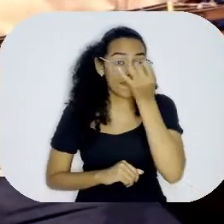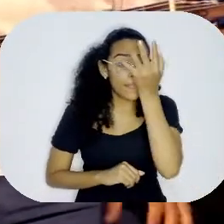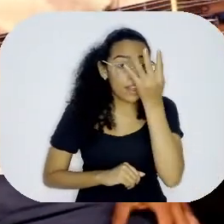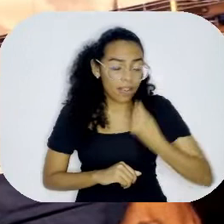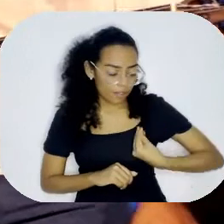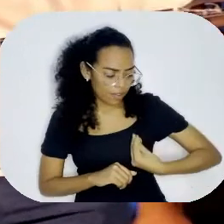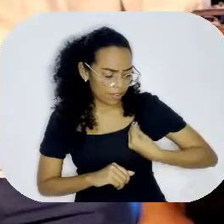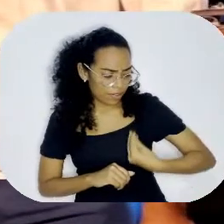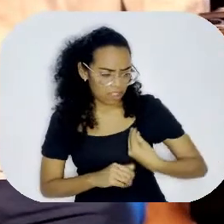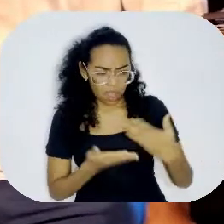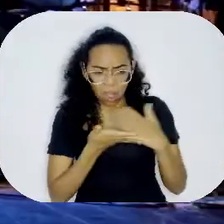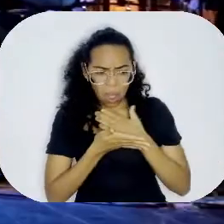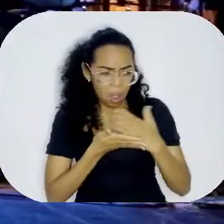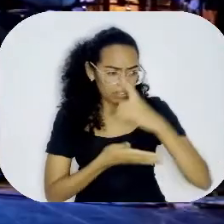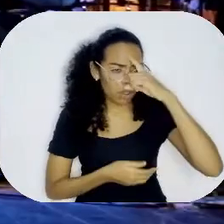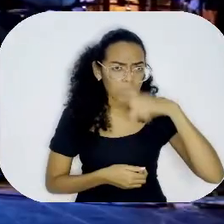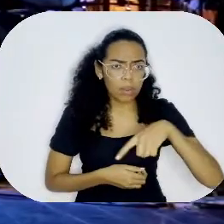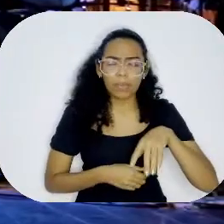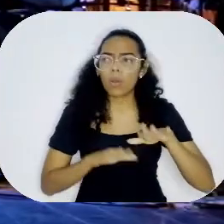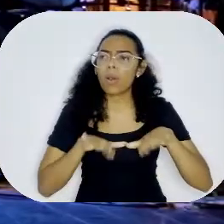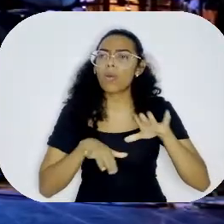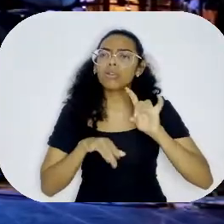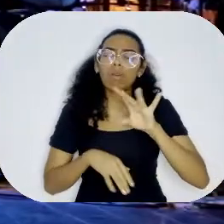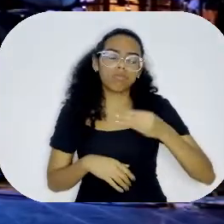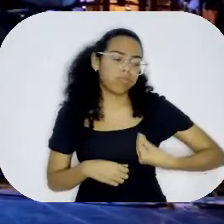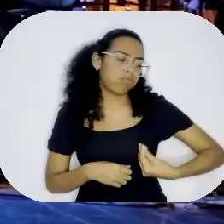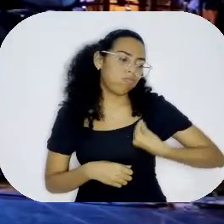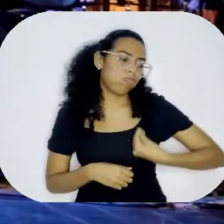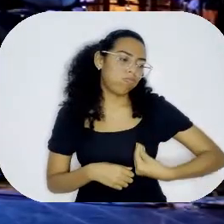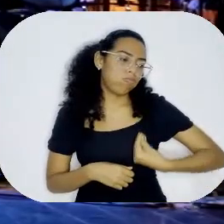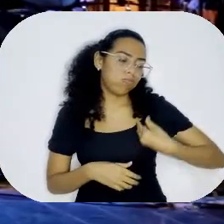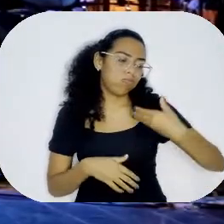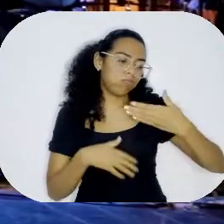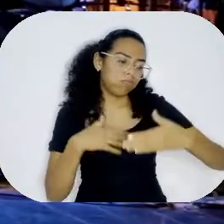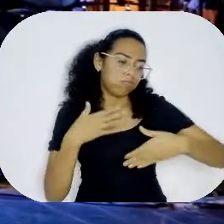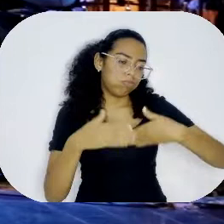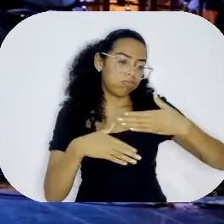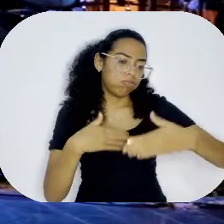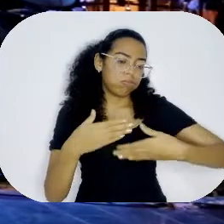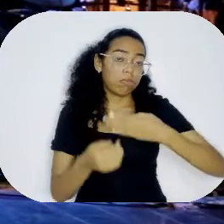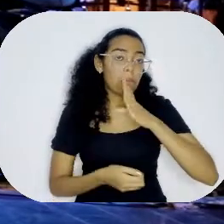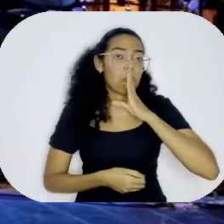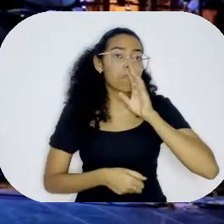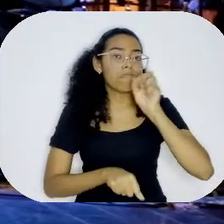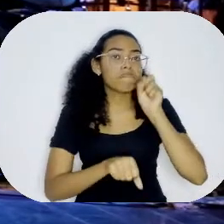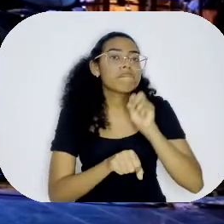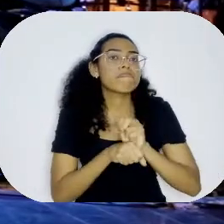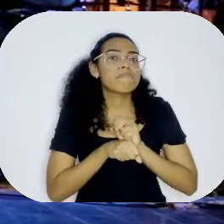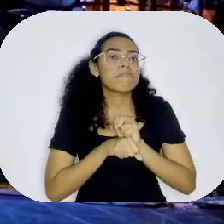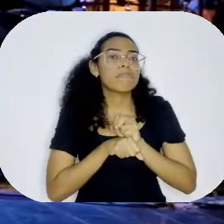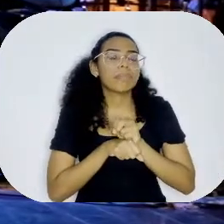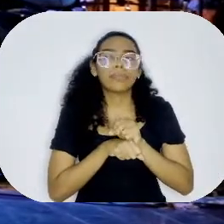viver, mas poucas pessoas sabem disso. Muita gente somente existe, resistente à